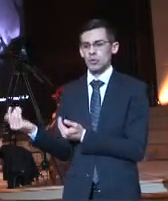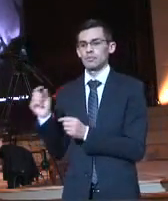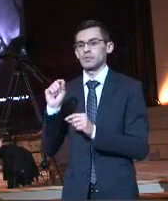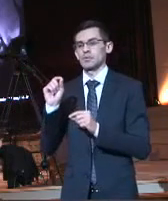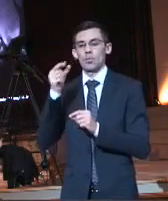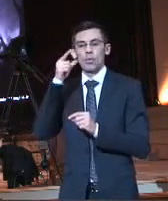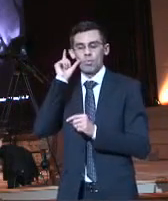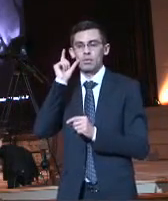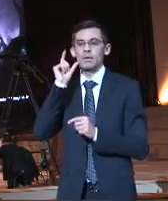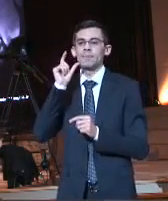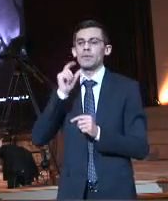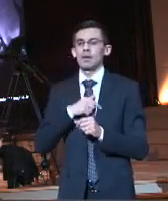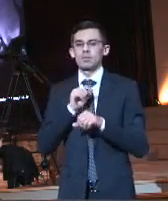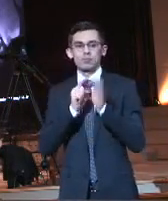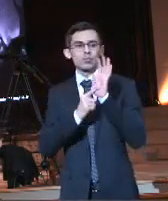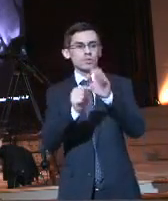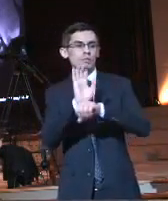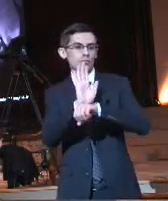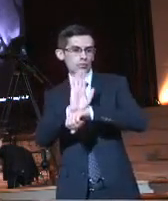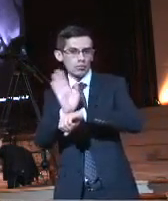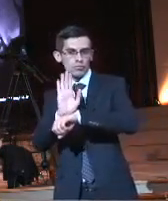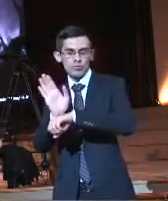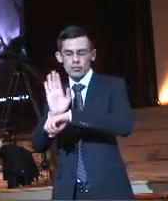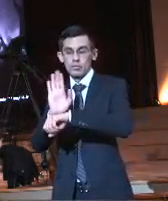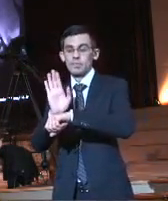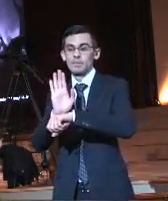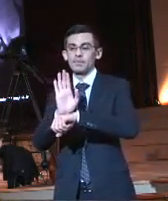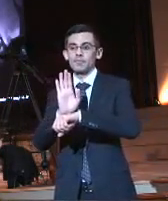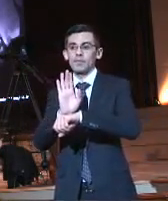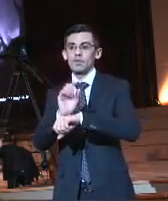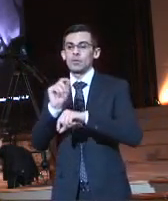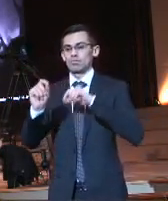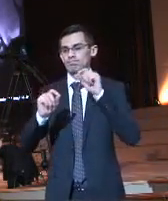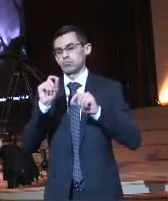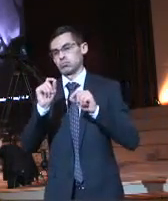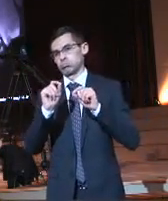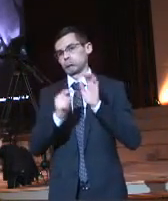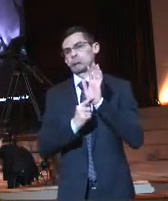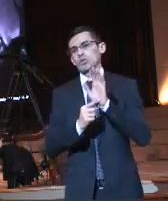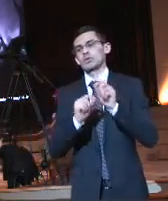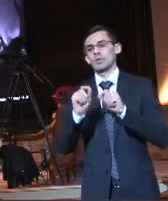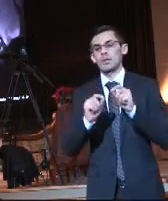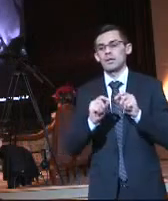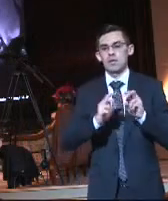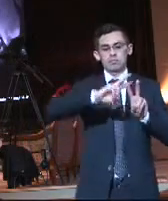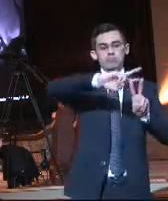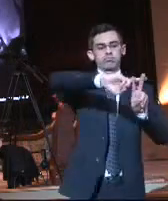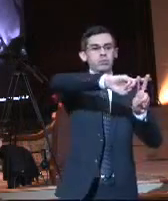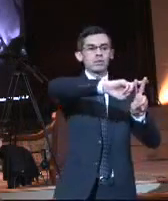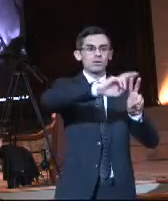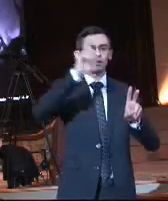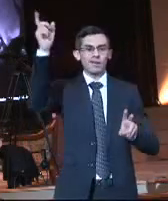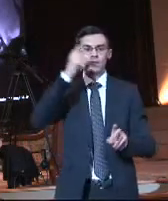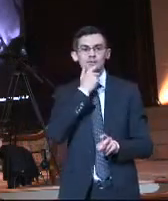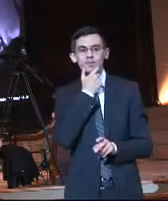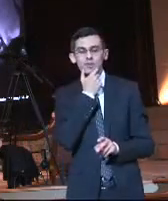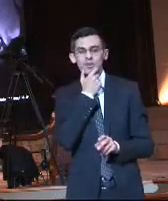passaram um filme muito, muito interessante sobre um presídio americano, que